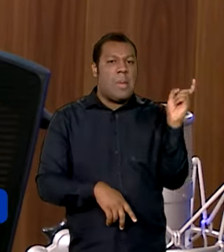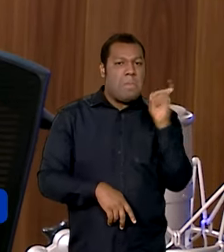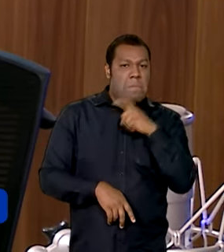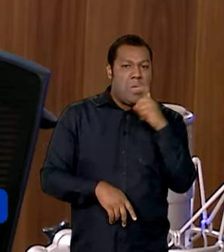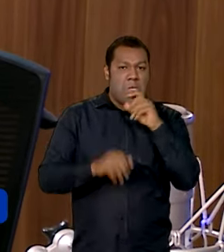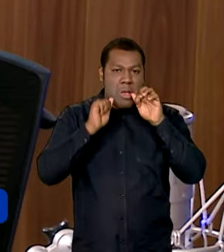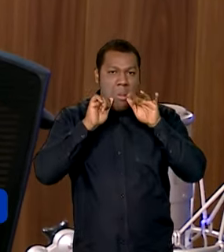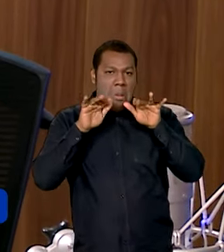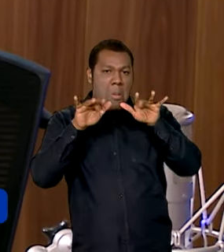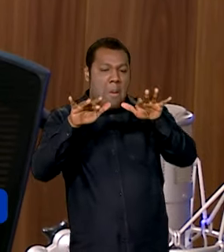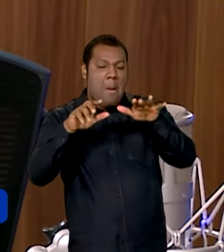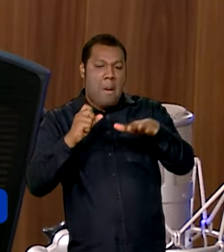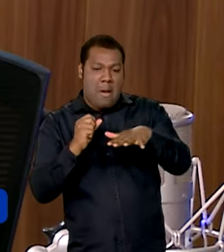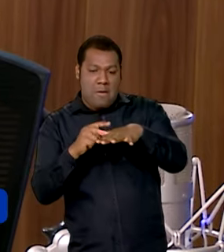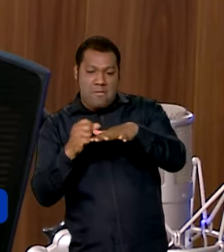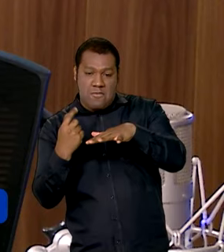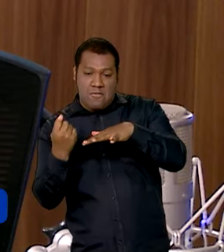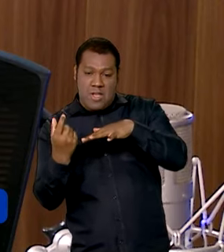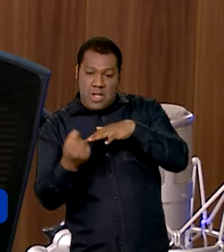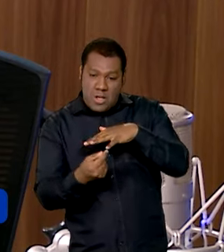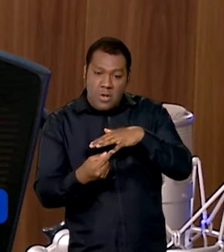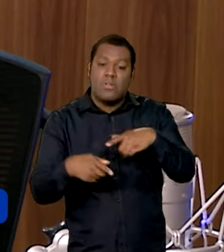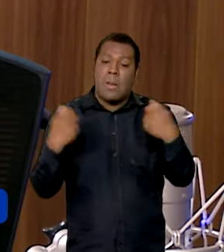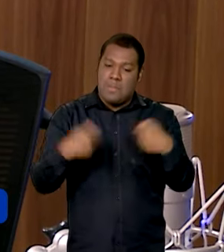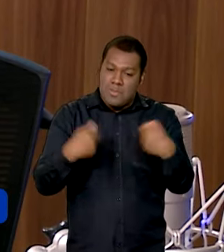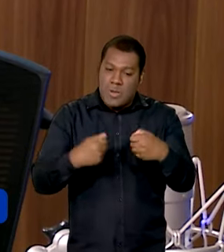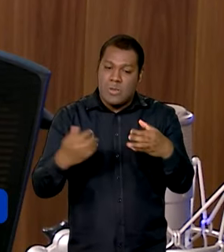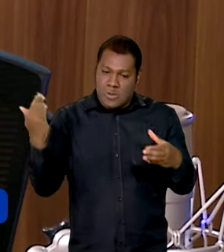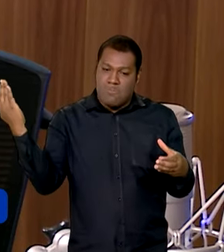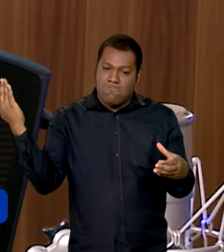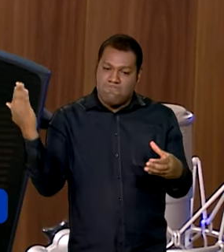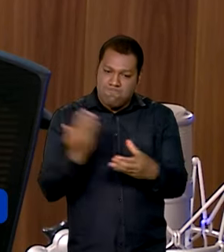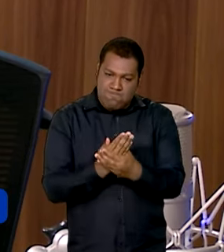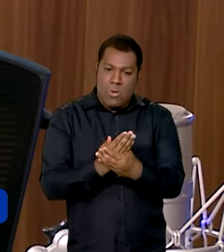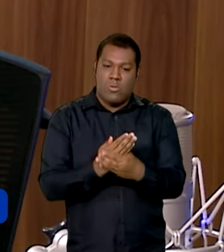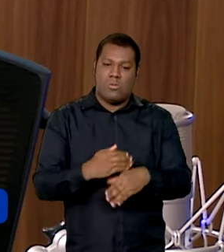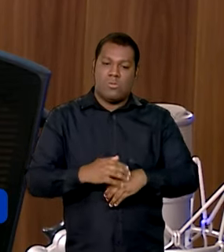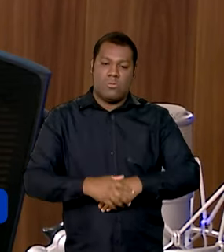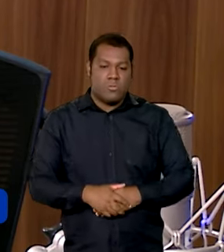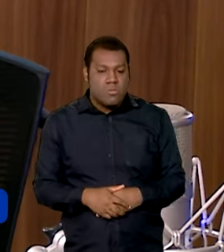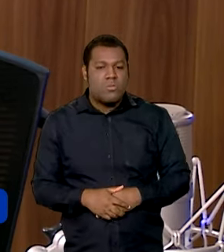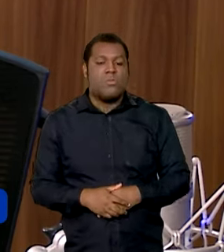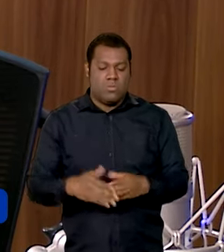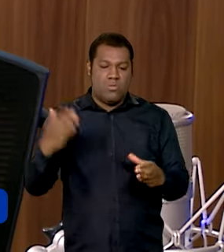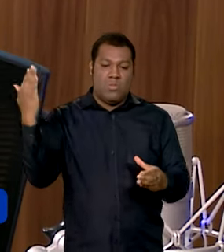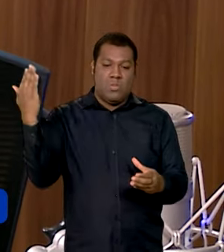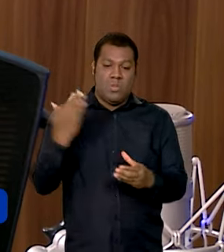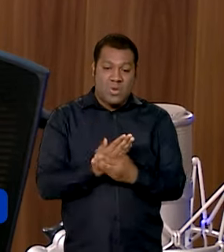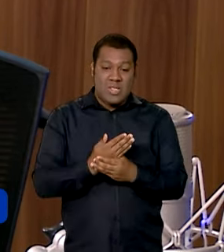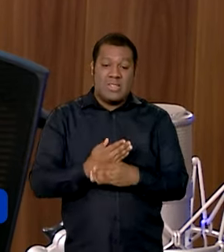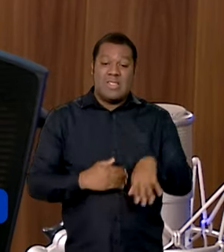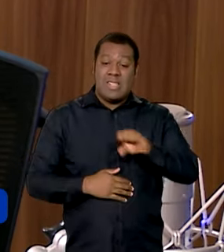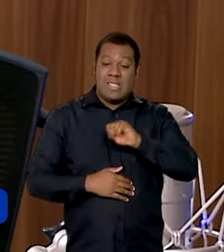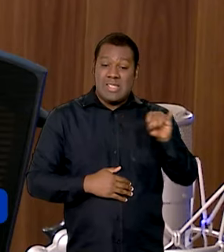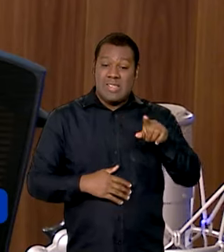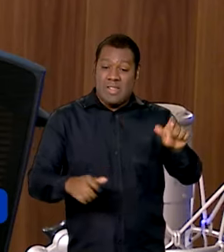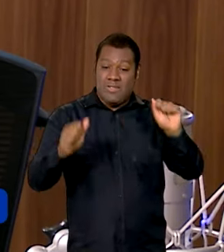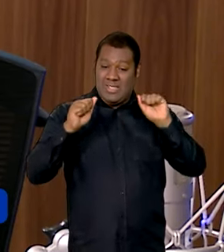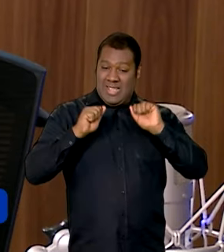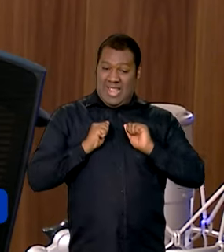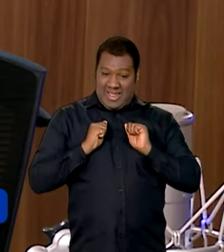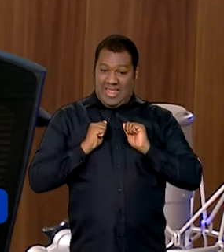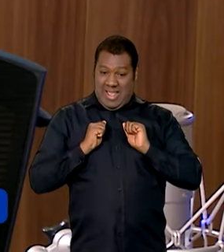identifica quem faz esse tipo de desserviço à sociedade aí fica todo mundo achando que pode brincar